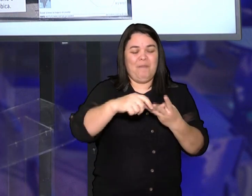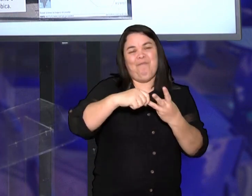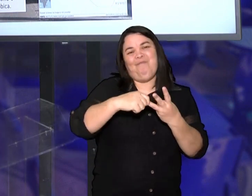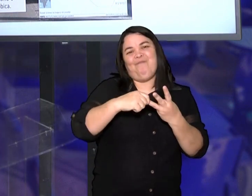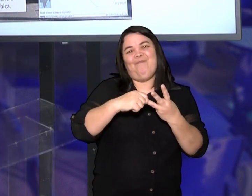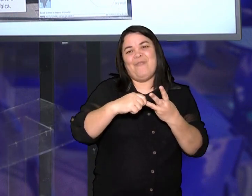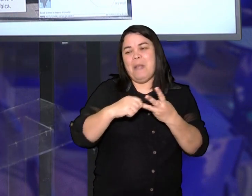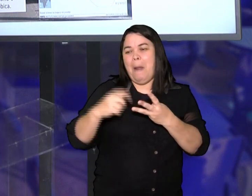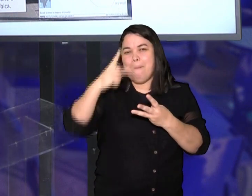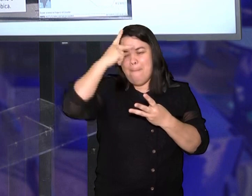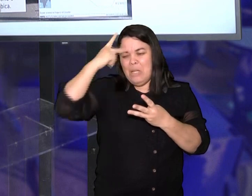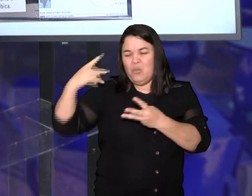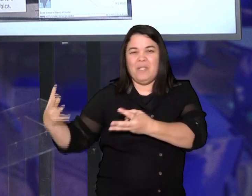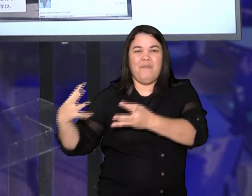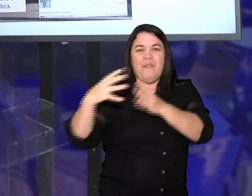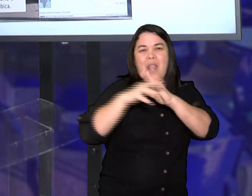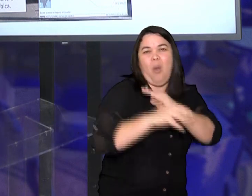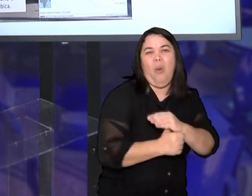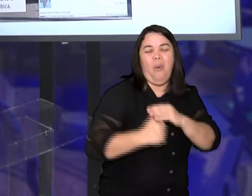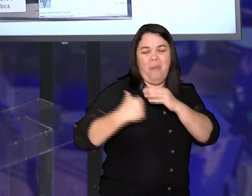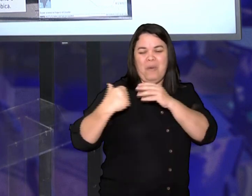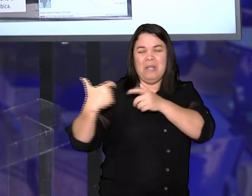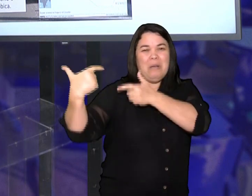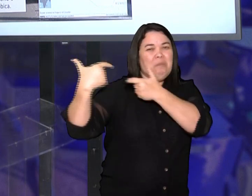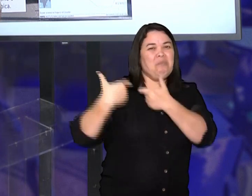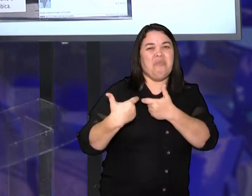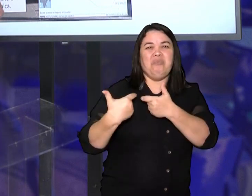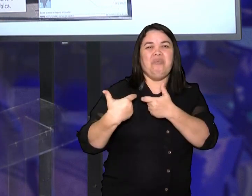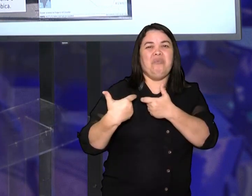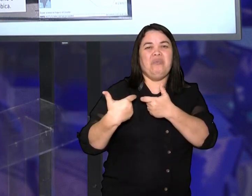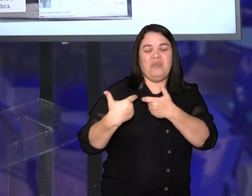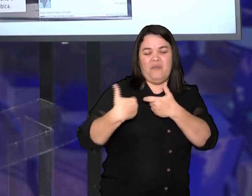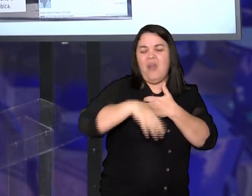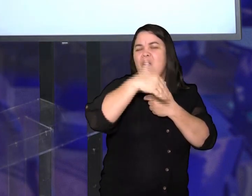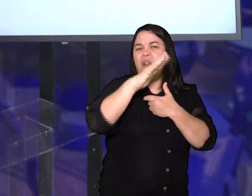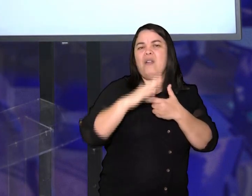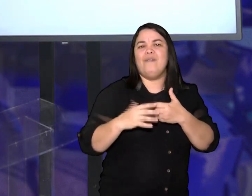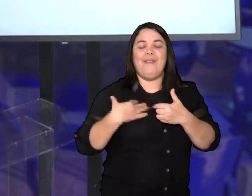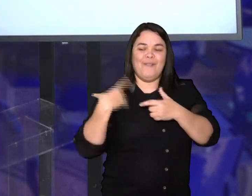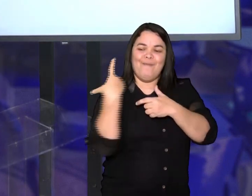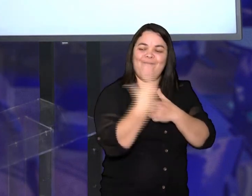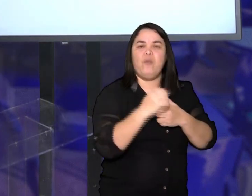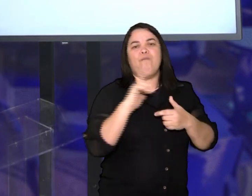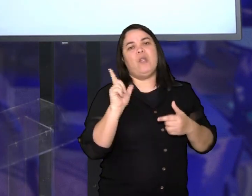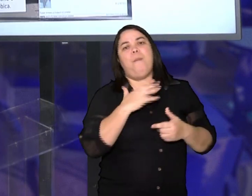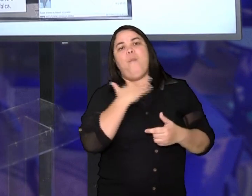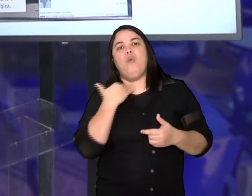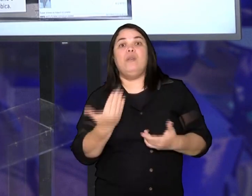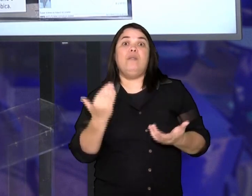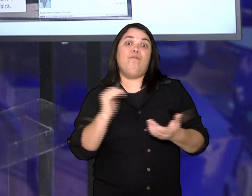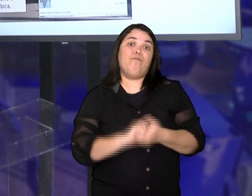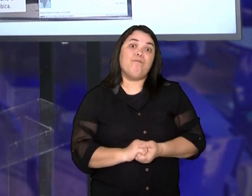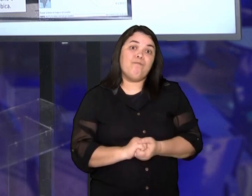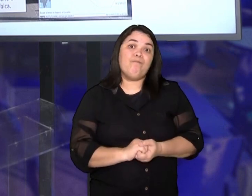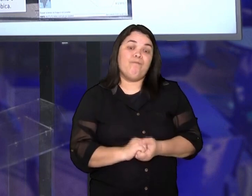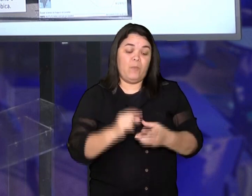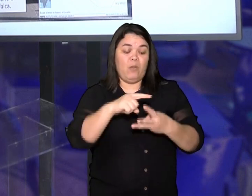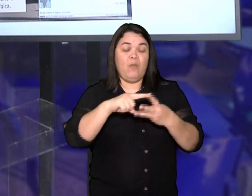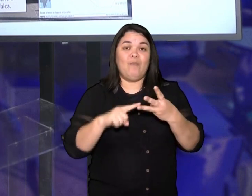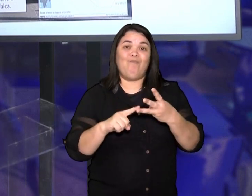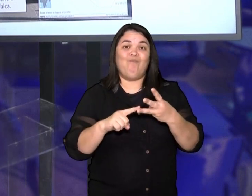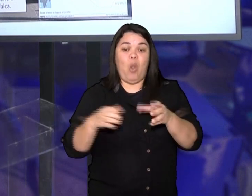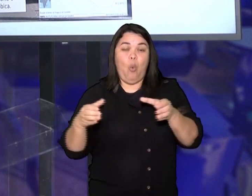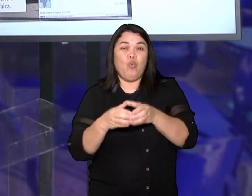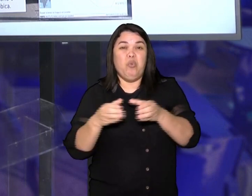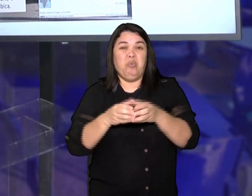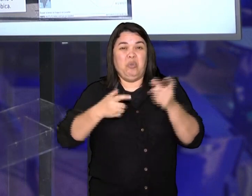e você também tem um grupo terrorista que ganhou espaço nos últimos anos, né? Então, por conta disso, você